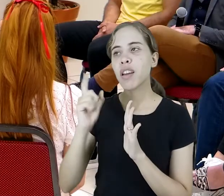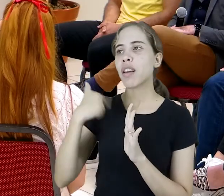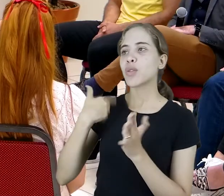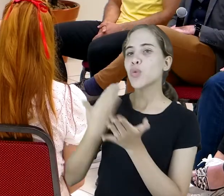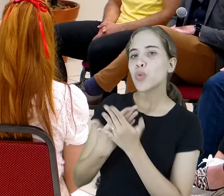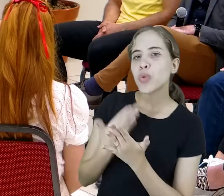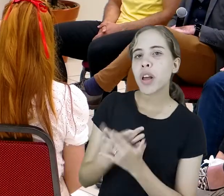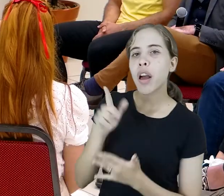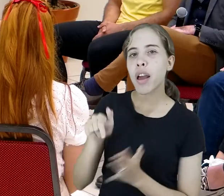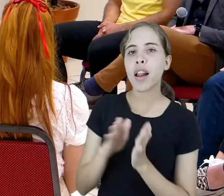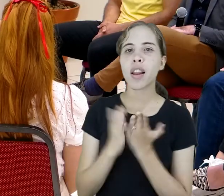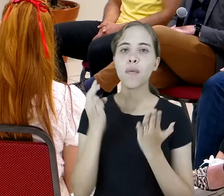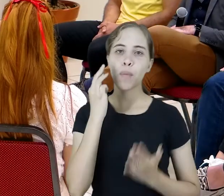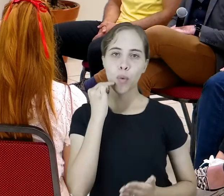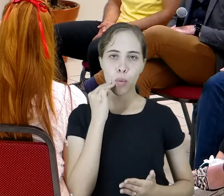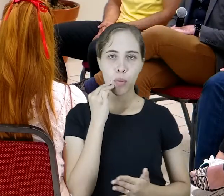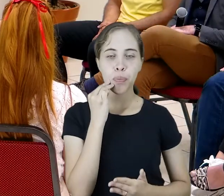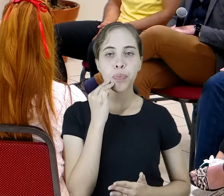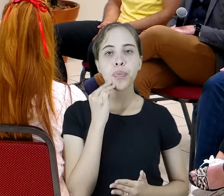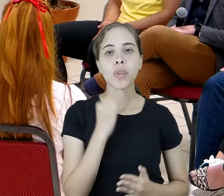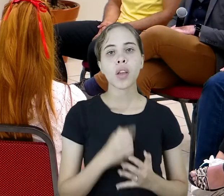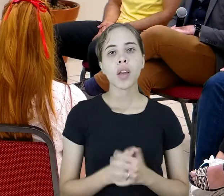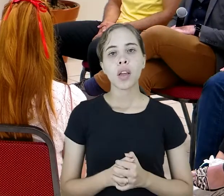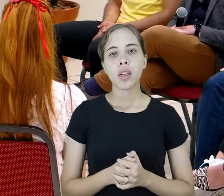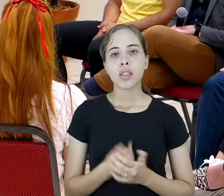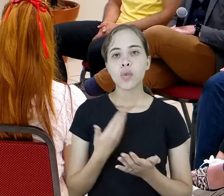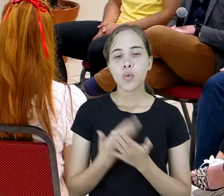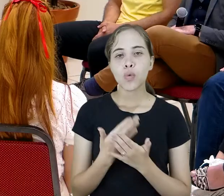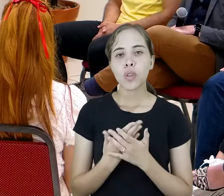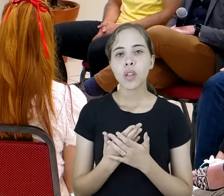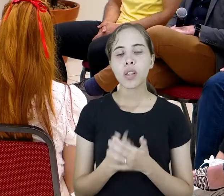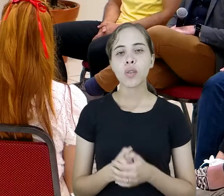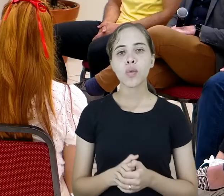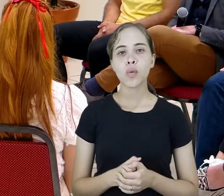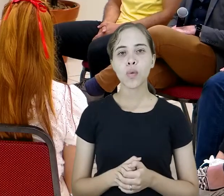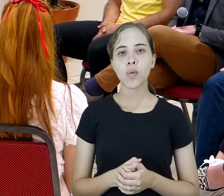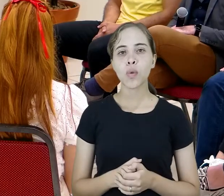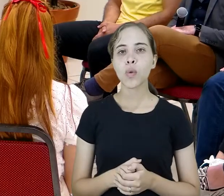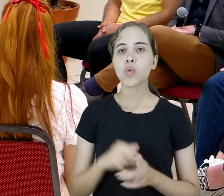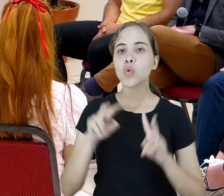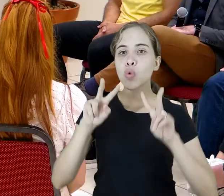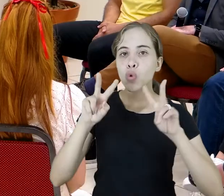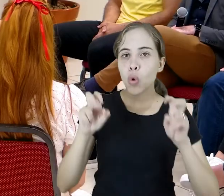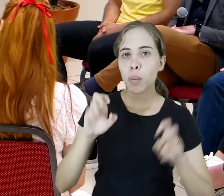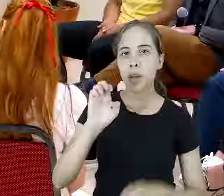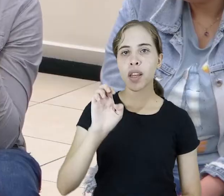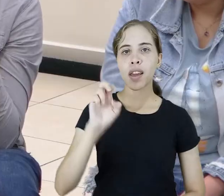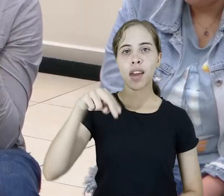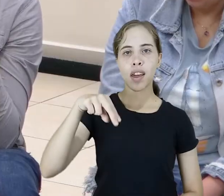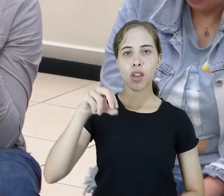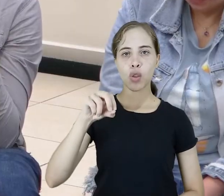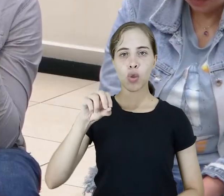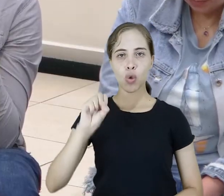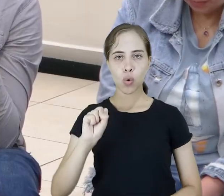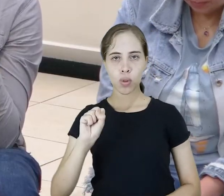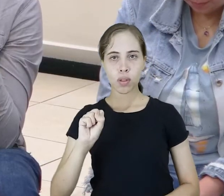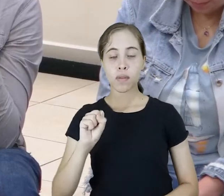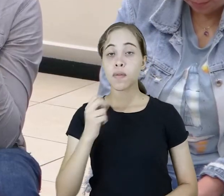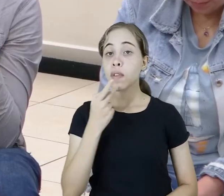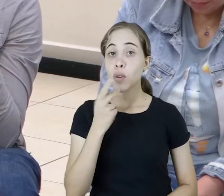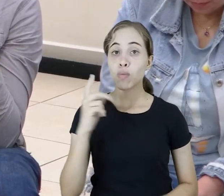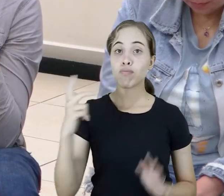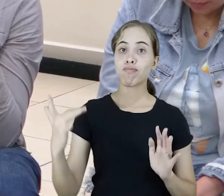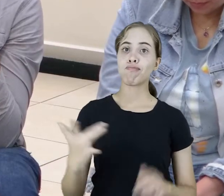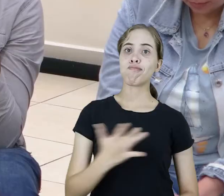estava estudando o livro de Mórmon. Né? A gente estava estudando a passagem de Enos. E aquele dia me